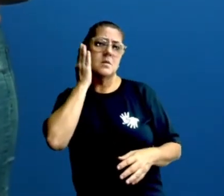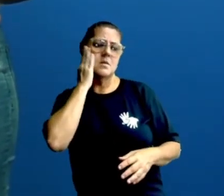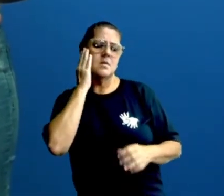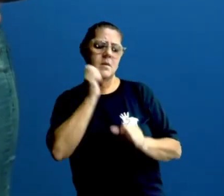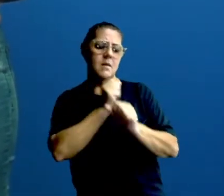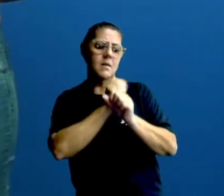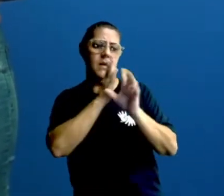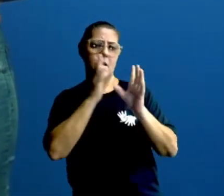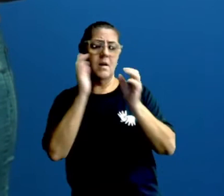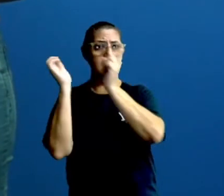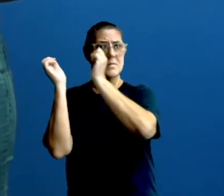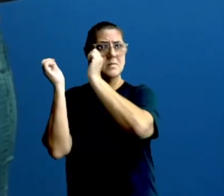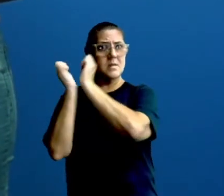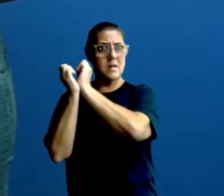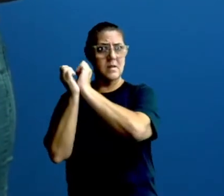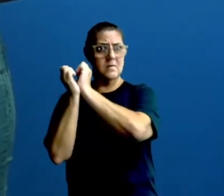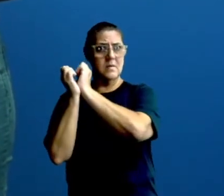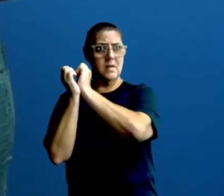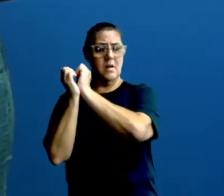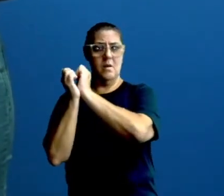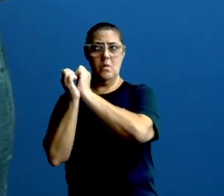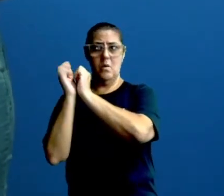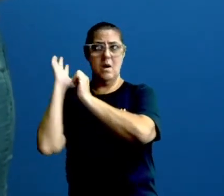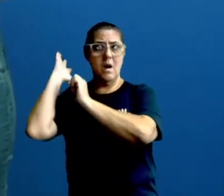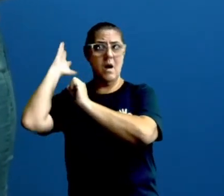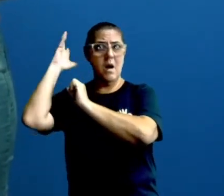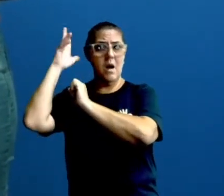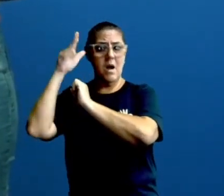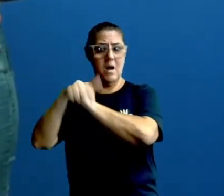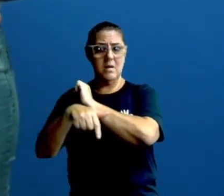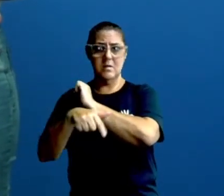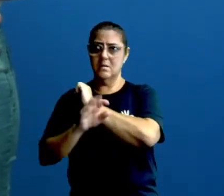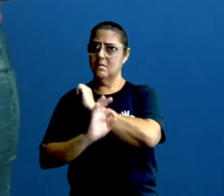que a escravidão não foi um período